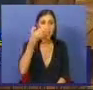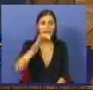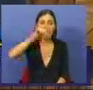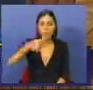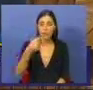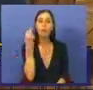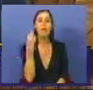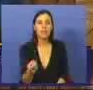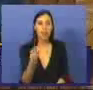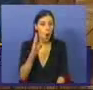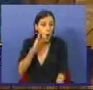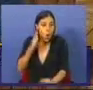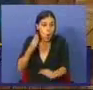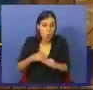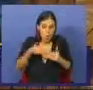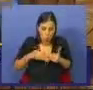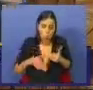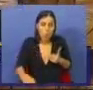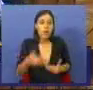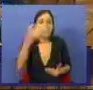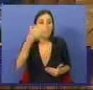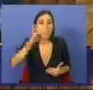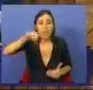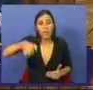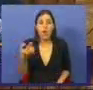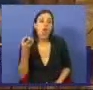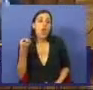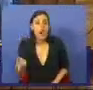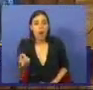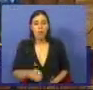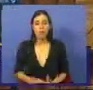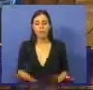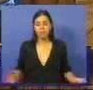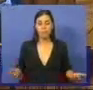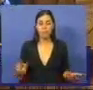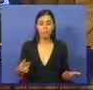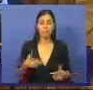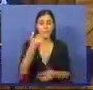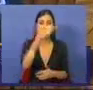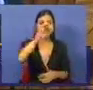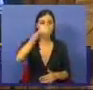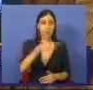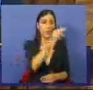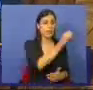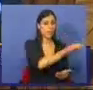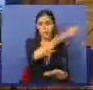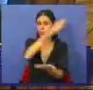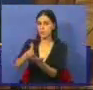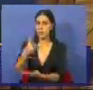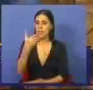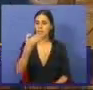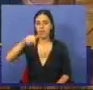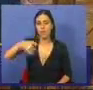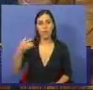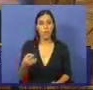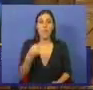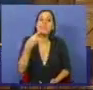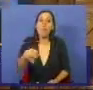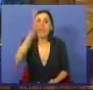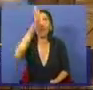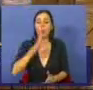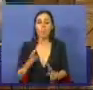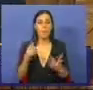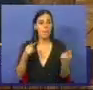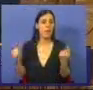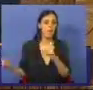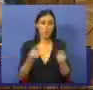7,3, então no último semestre será 7,9. Portanto, nós passamos de 7,3 para 7,9, diz o Ministro. Não